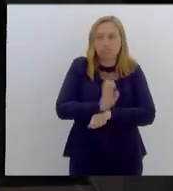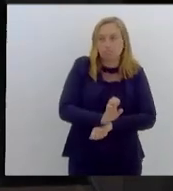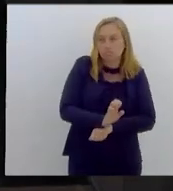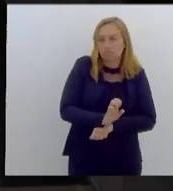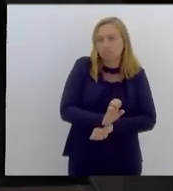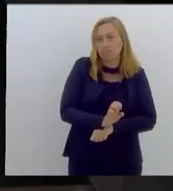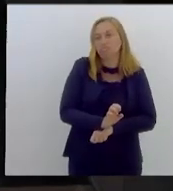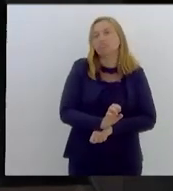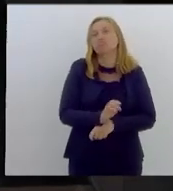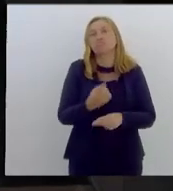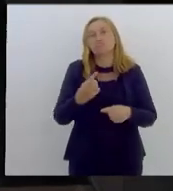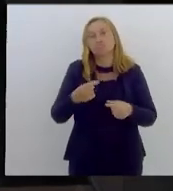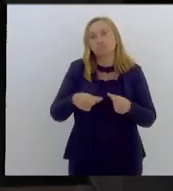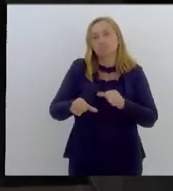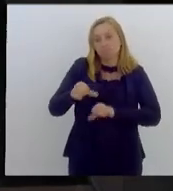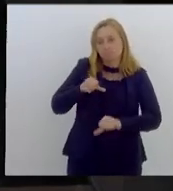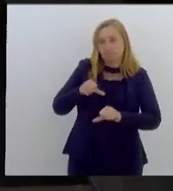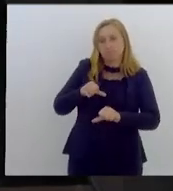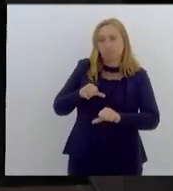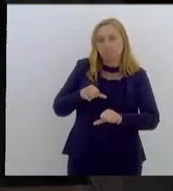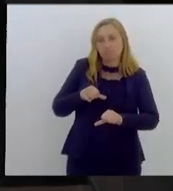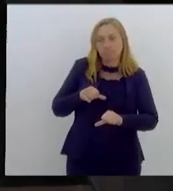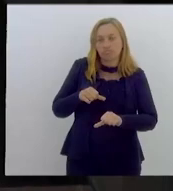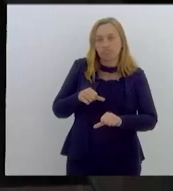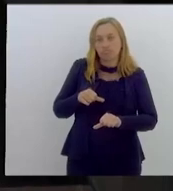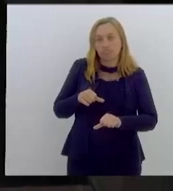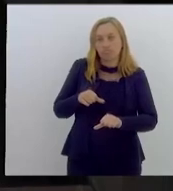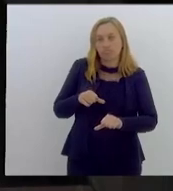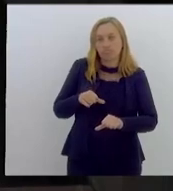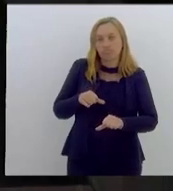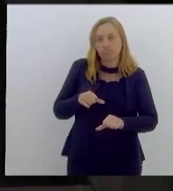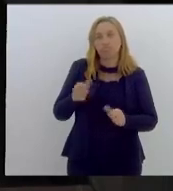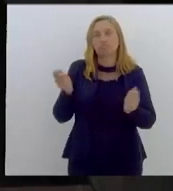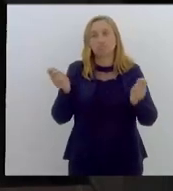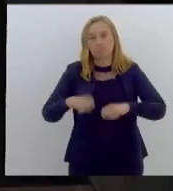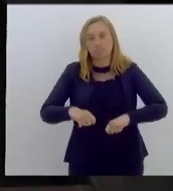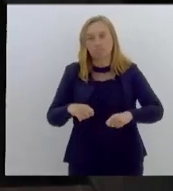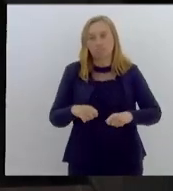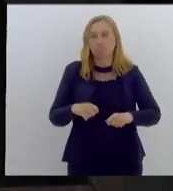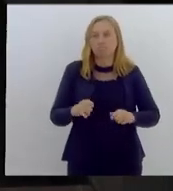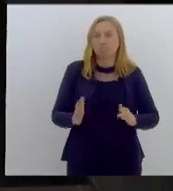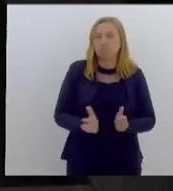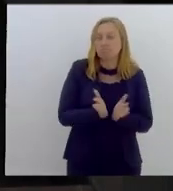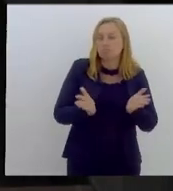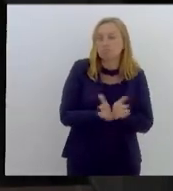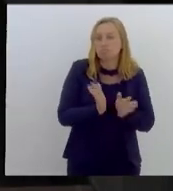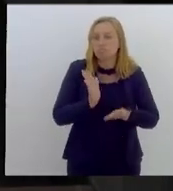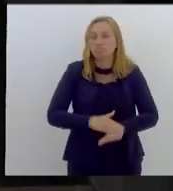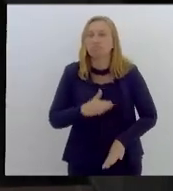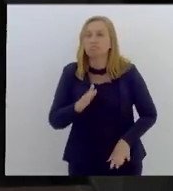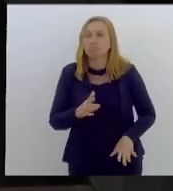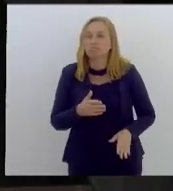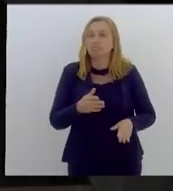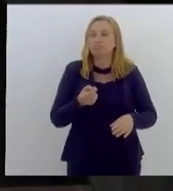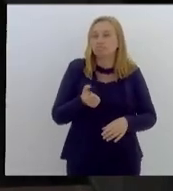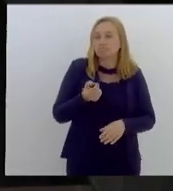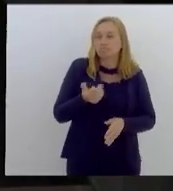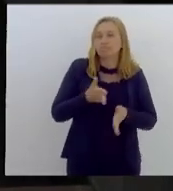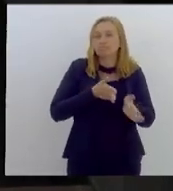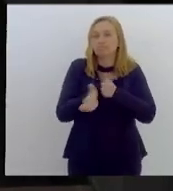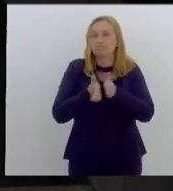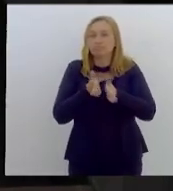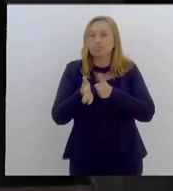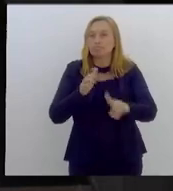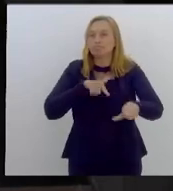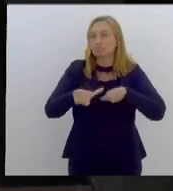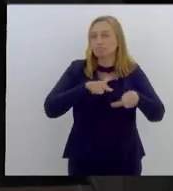estado. Muito pelo contrário, ele acirra a possibilidade de maior empobrecimento, de pouco acesso a emprego